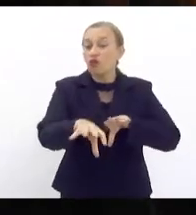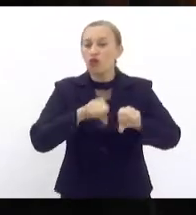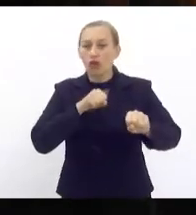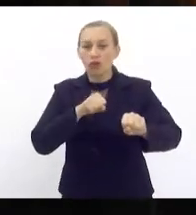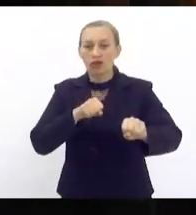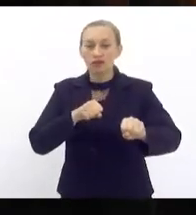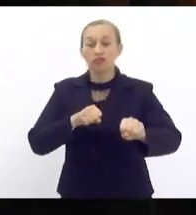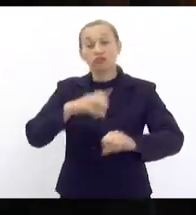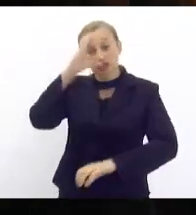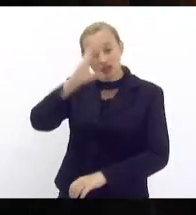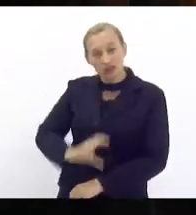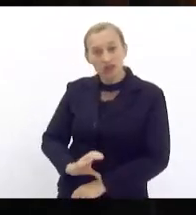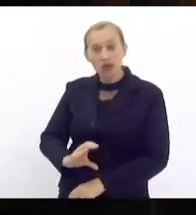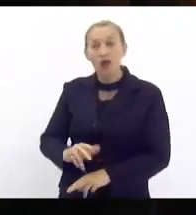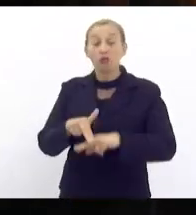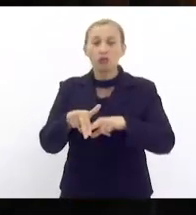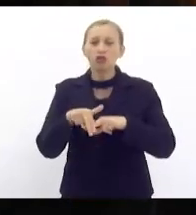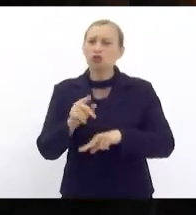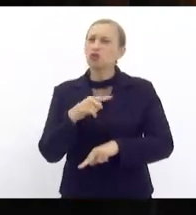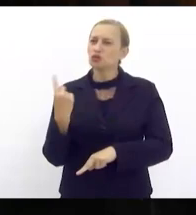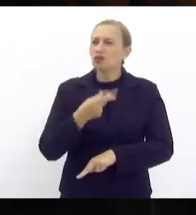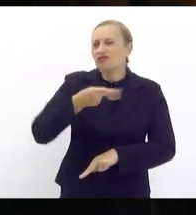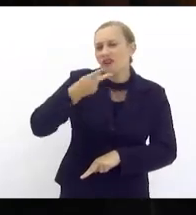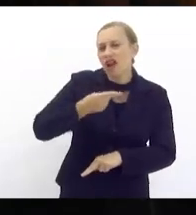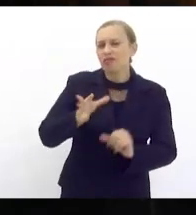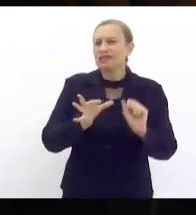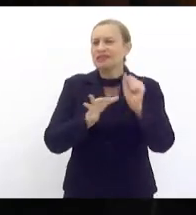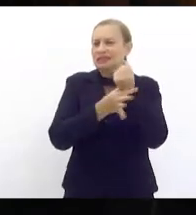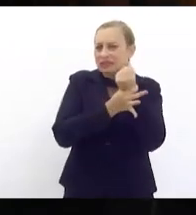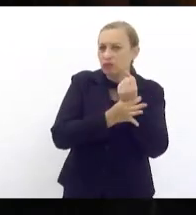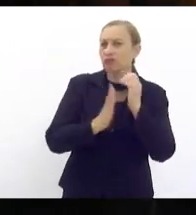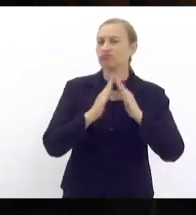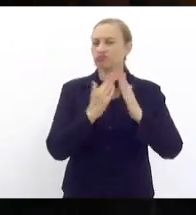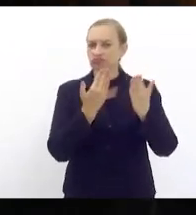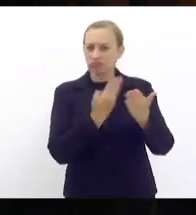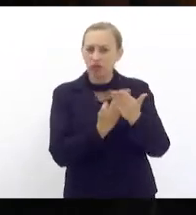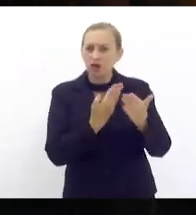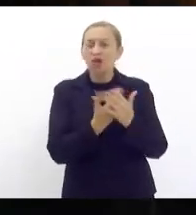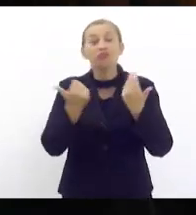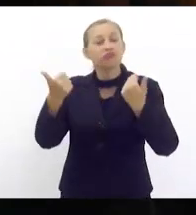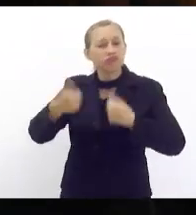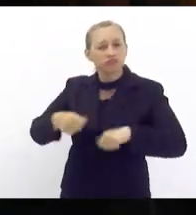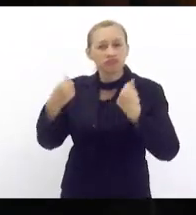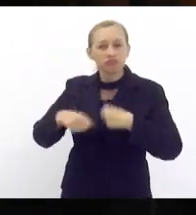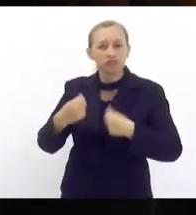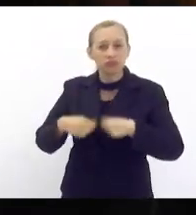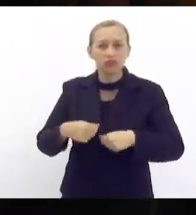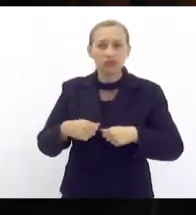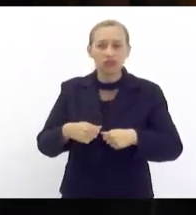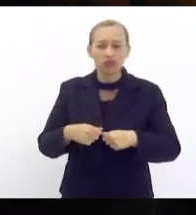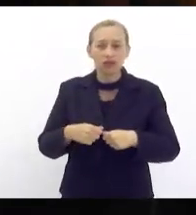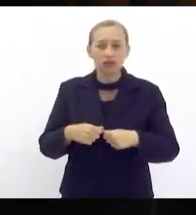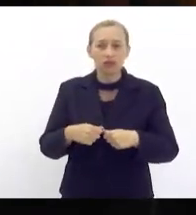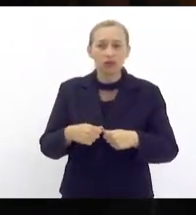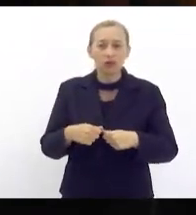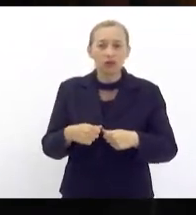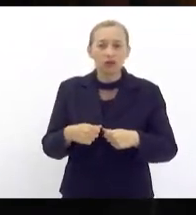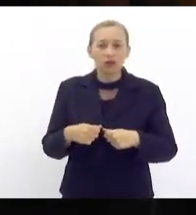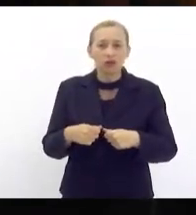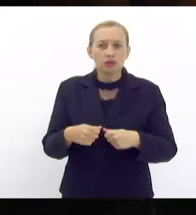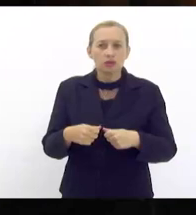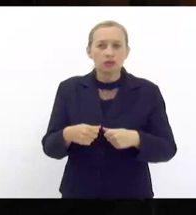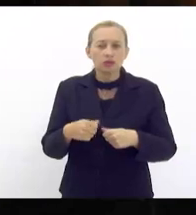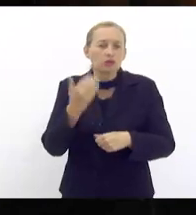sujeitos e portanto quando falamos de segurança na escola precisamos levar em consideração